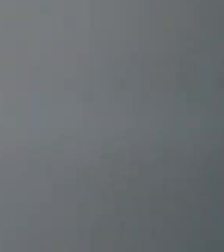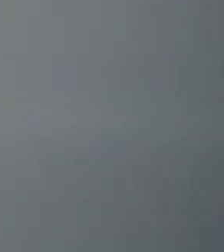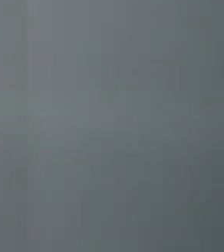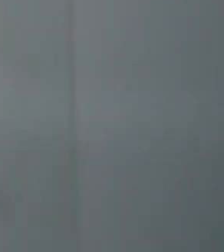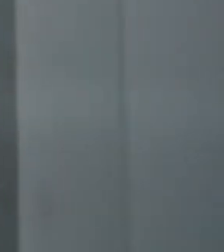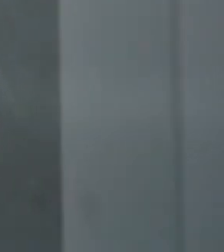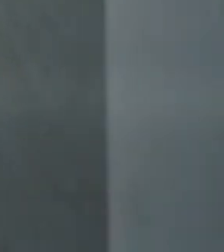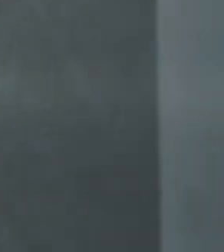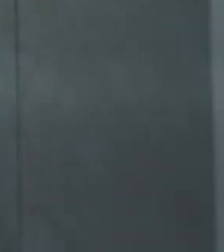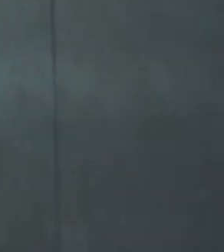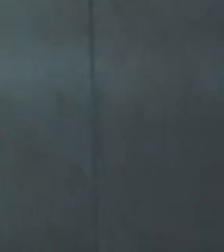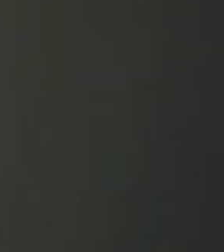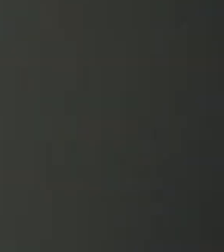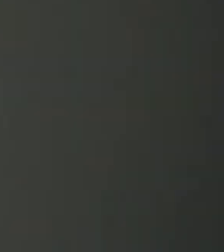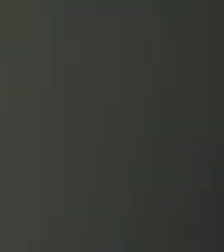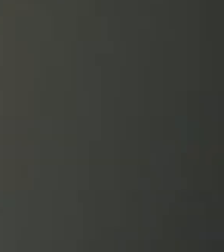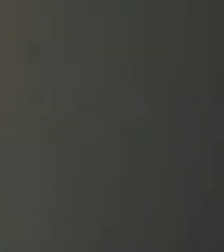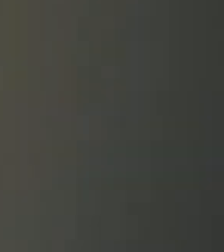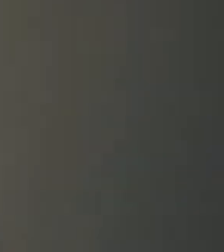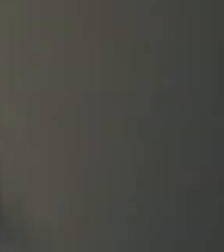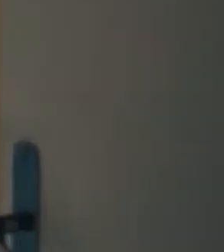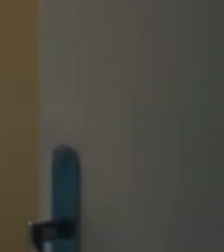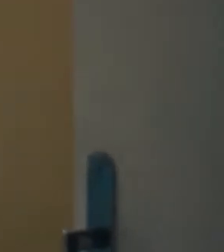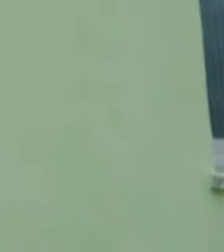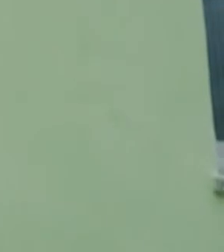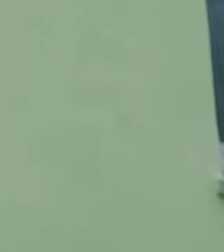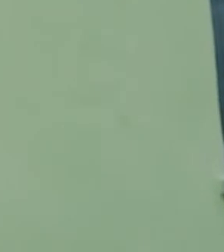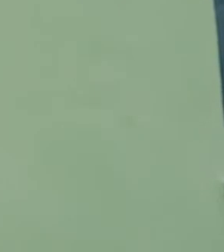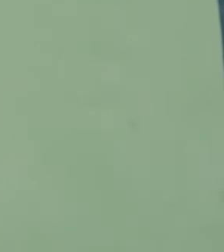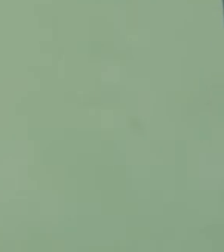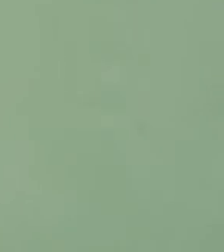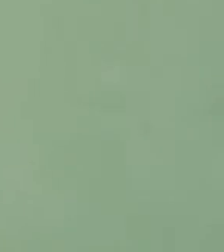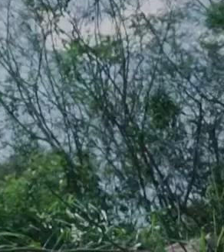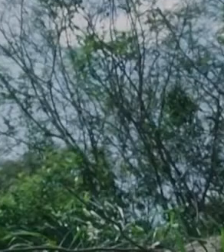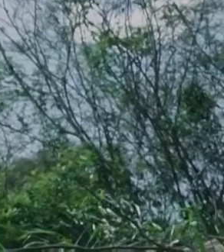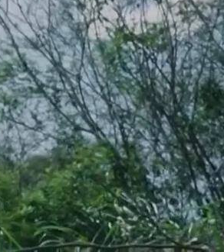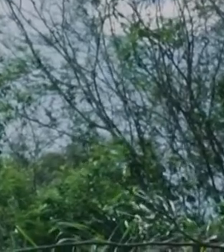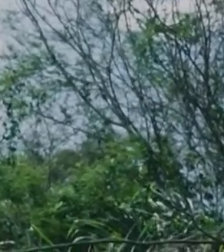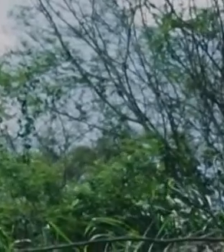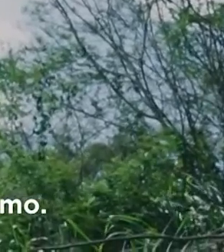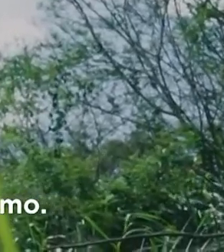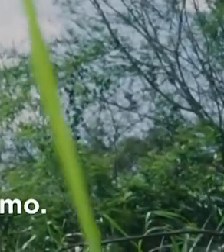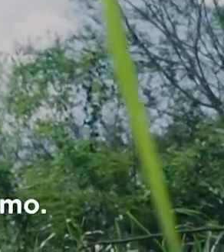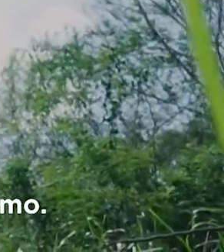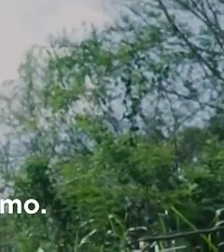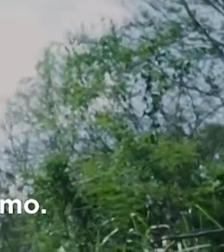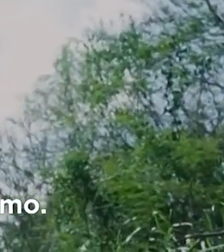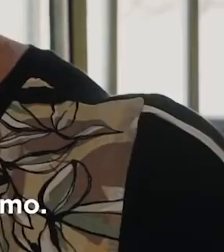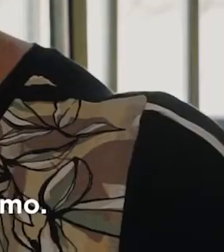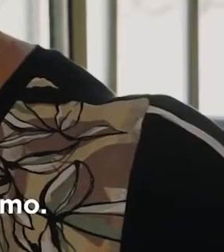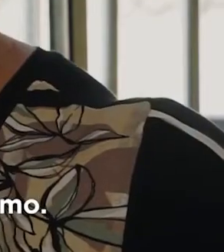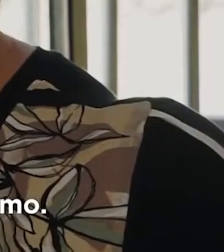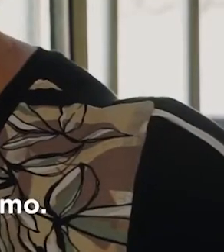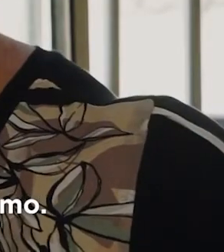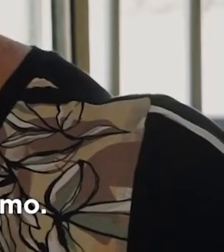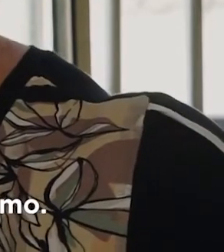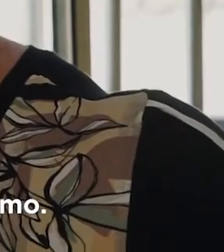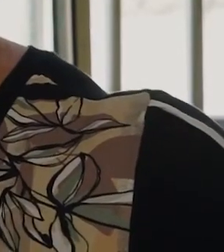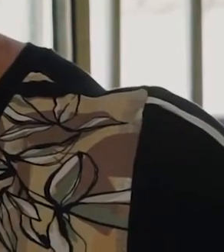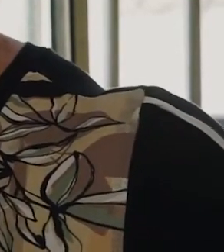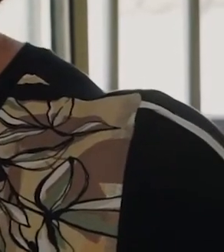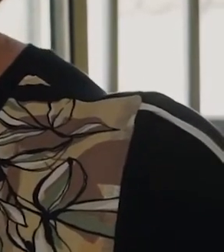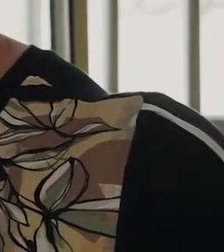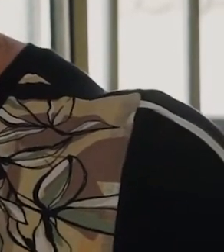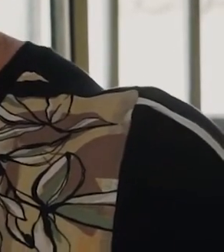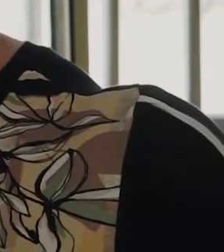se achar nessa casa, Maria, é a alegria mais grande do mundo. Só um presente de Deus. Muito mesmo, estou muito emocionada mesmo,